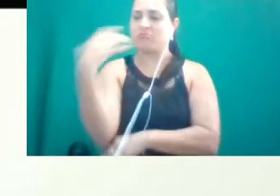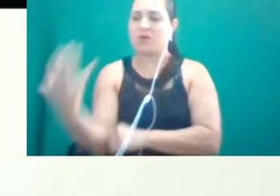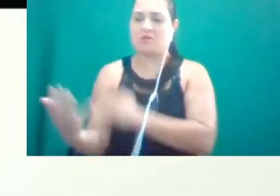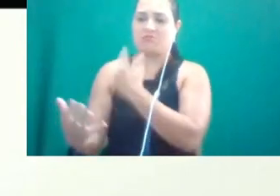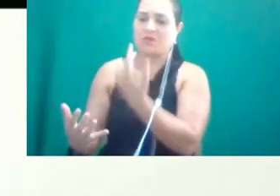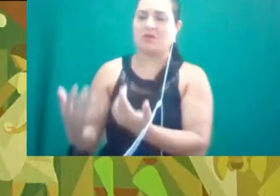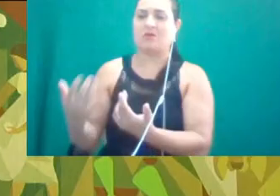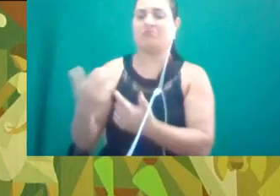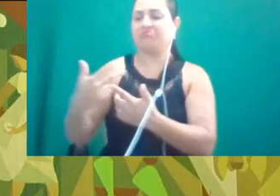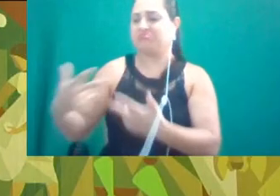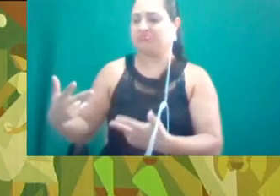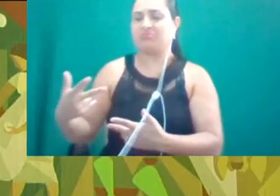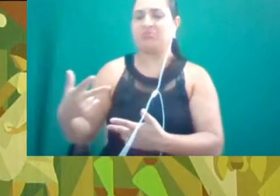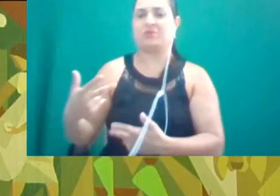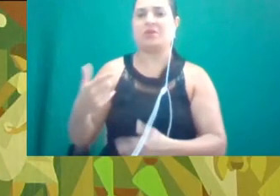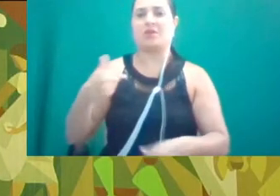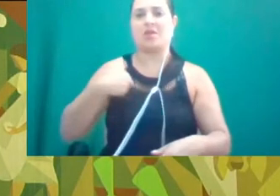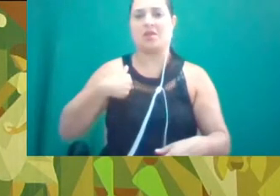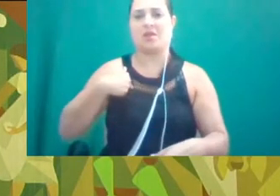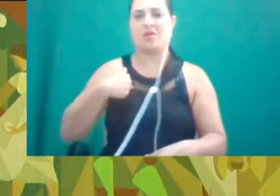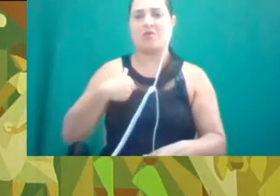profissão.